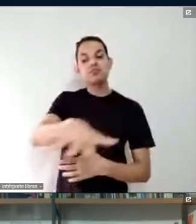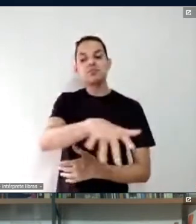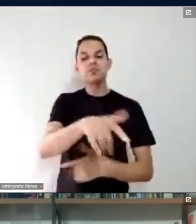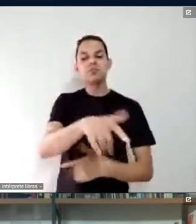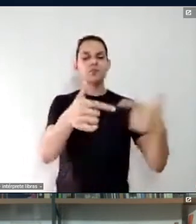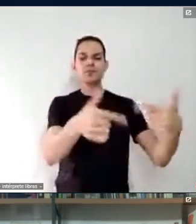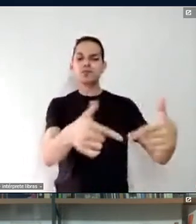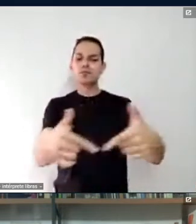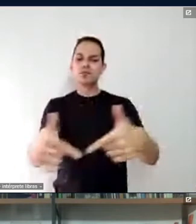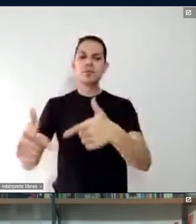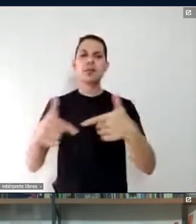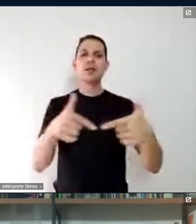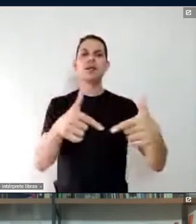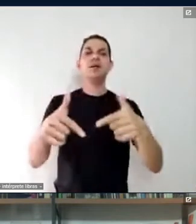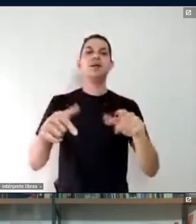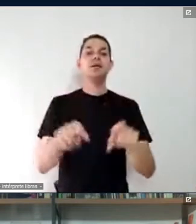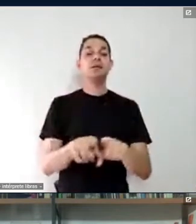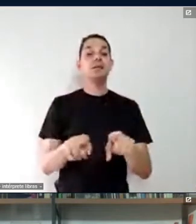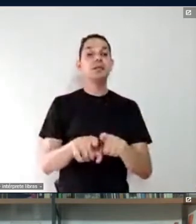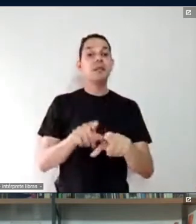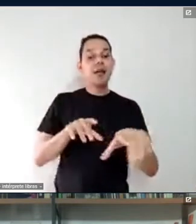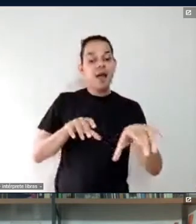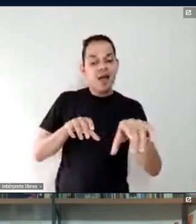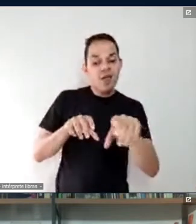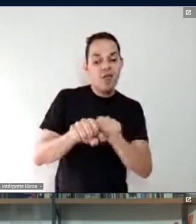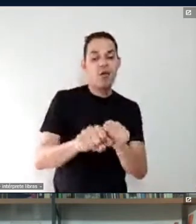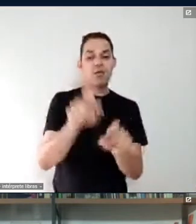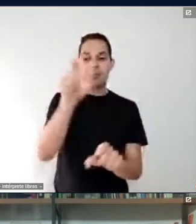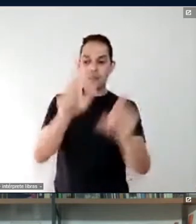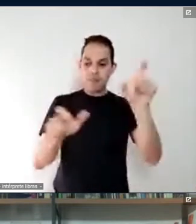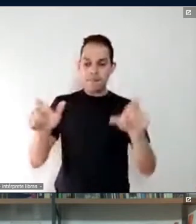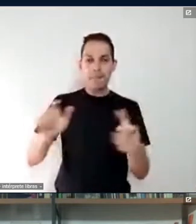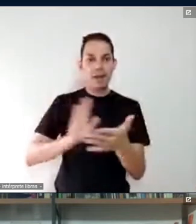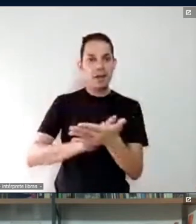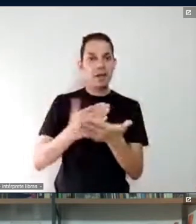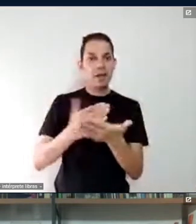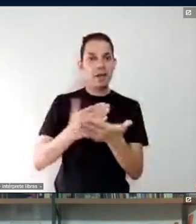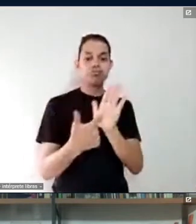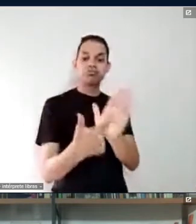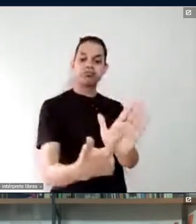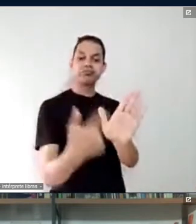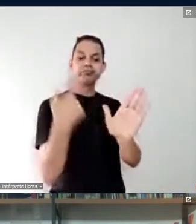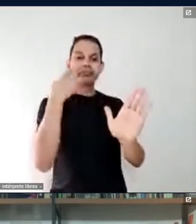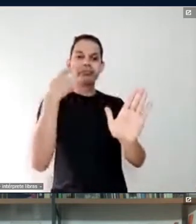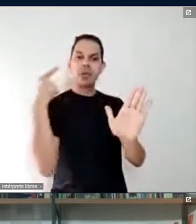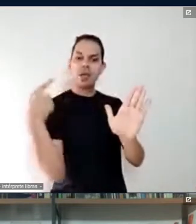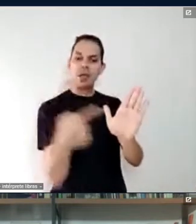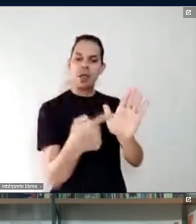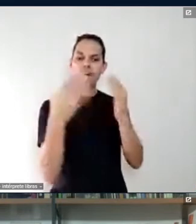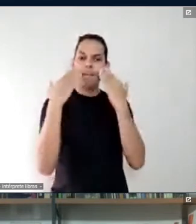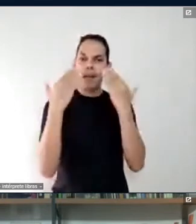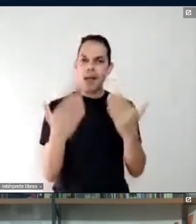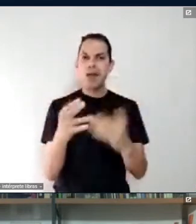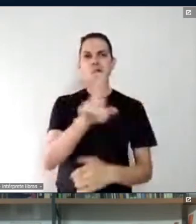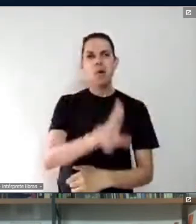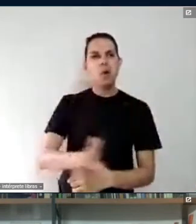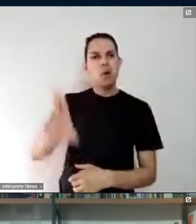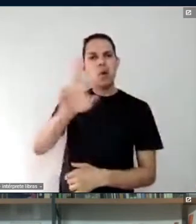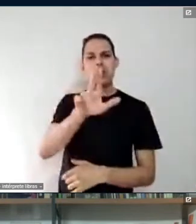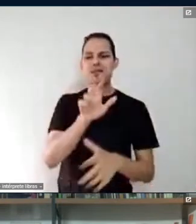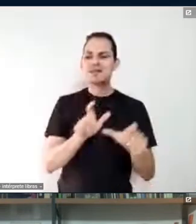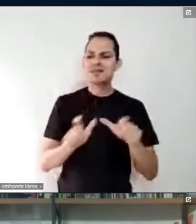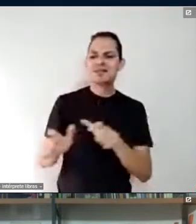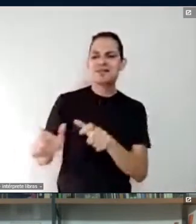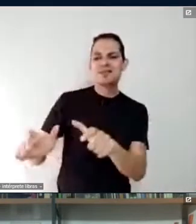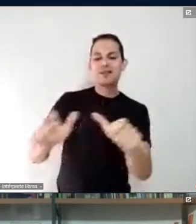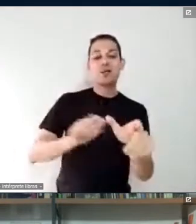ou uma formação que os intérpretes apresentem que possa ser utilizado em todos os ambientes. E aí,